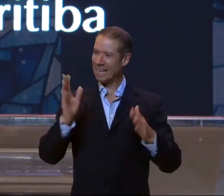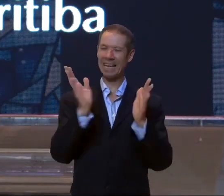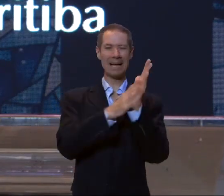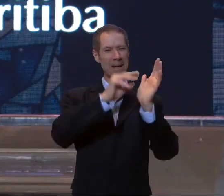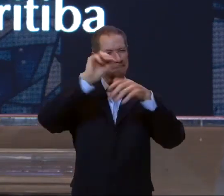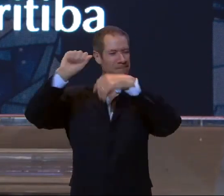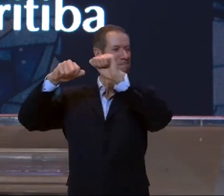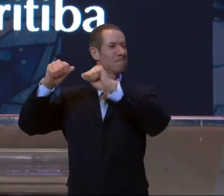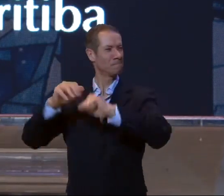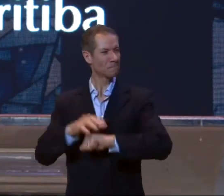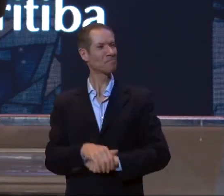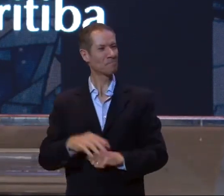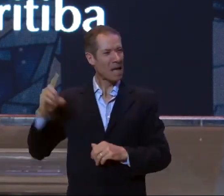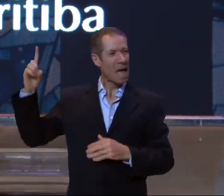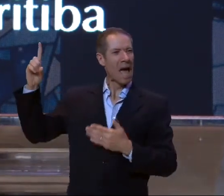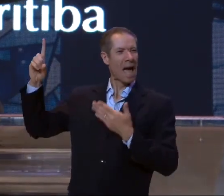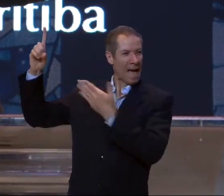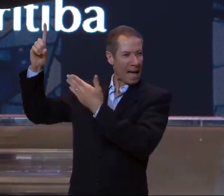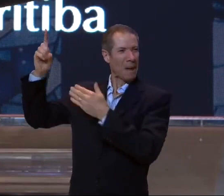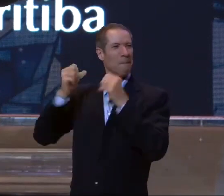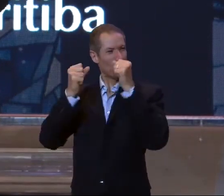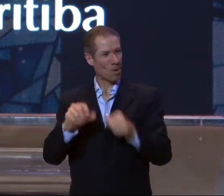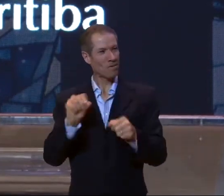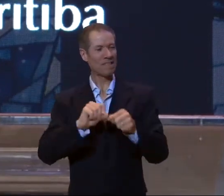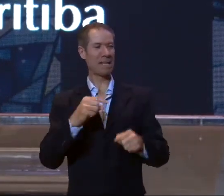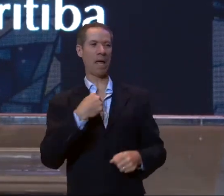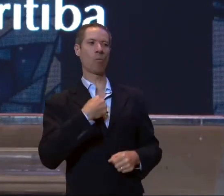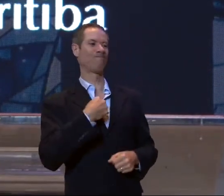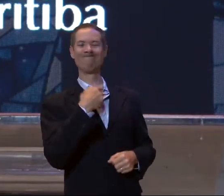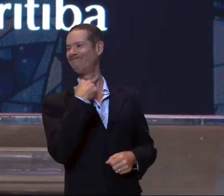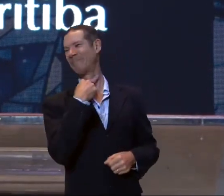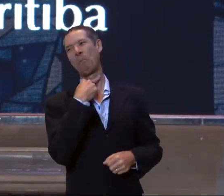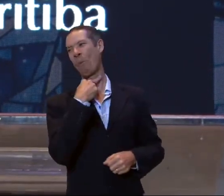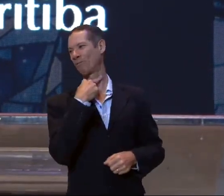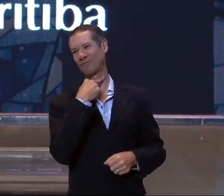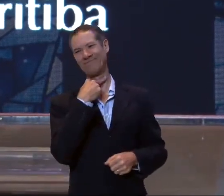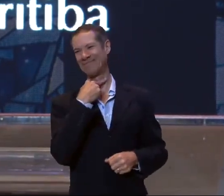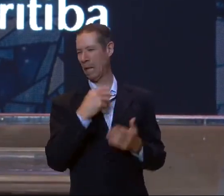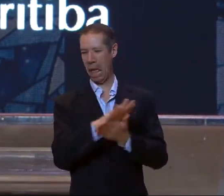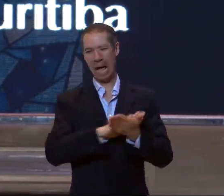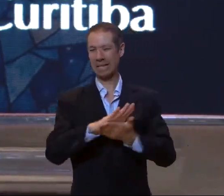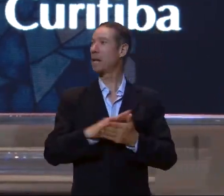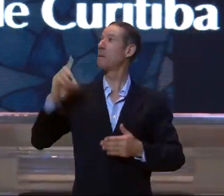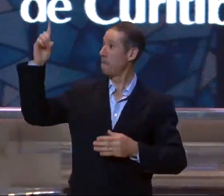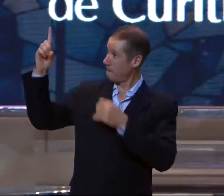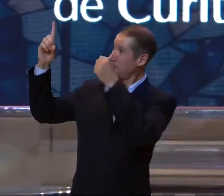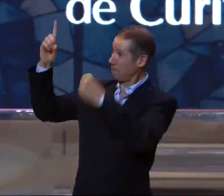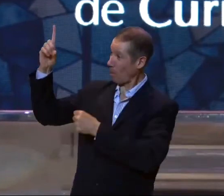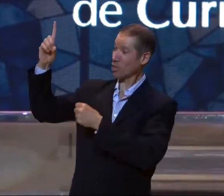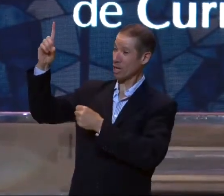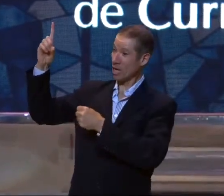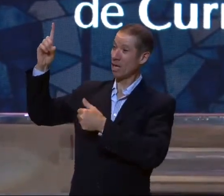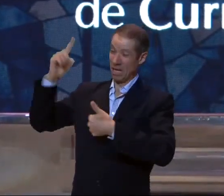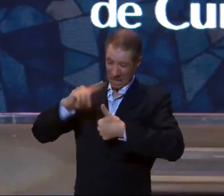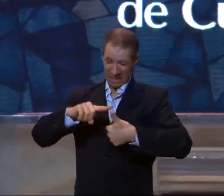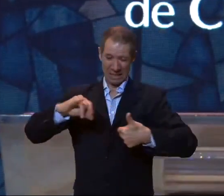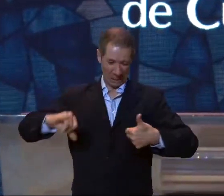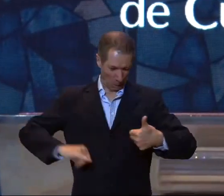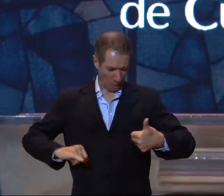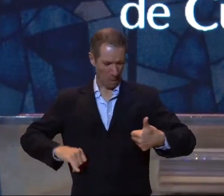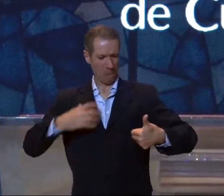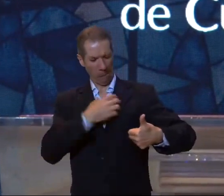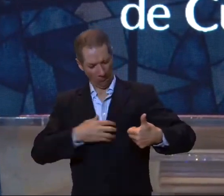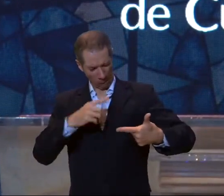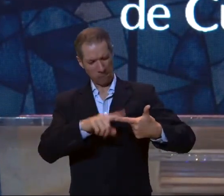aleluia. Ele pode fazer o que eu não posso fazer. E por isso então eu pego as minhas